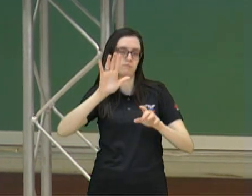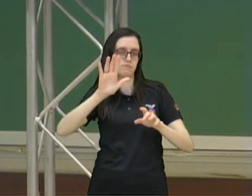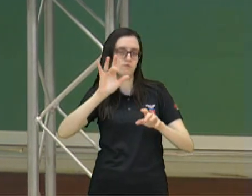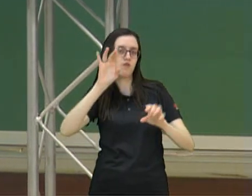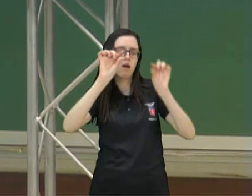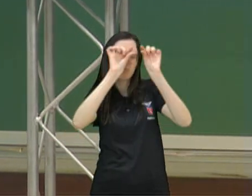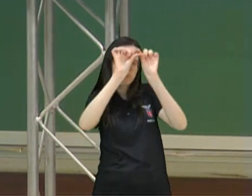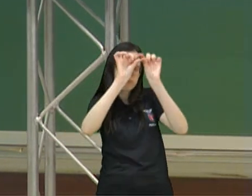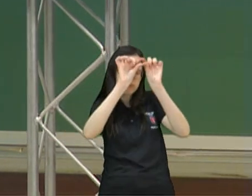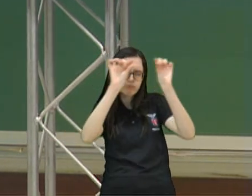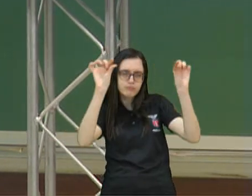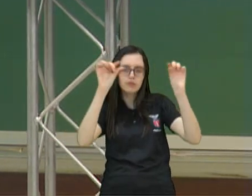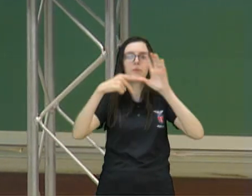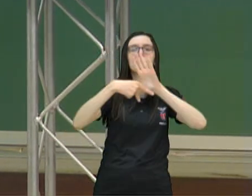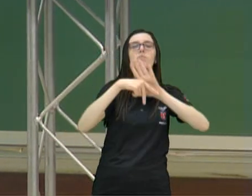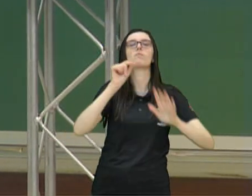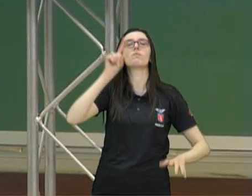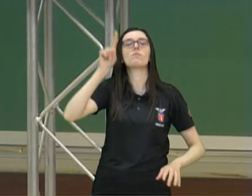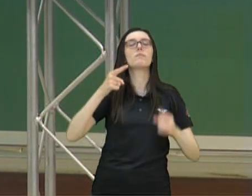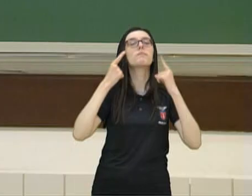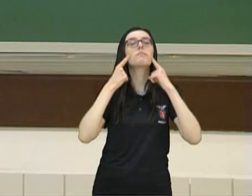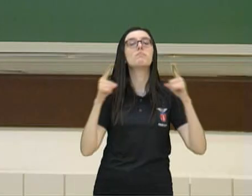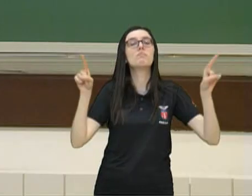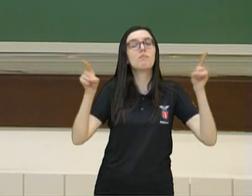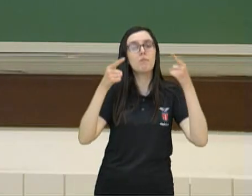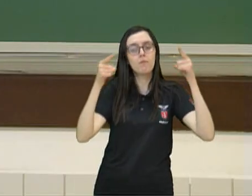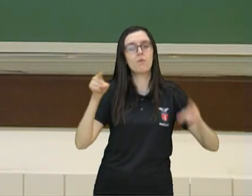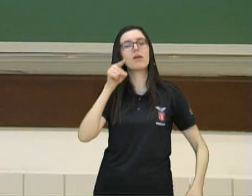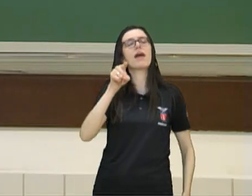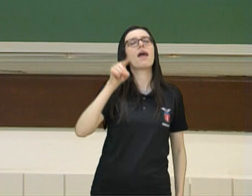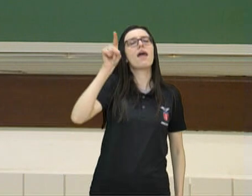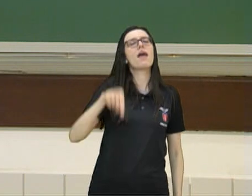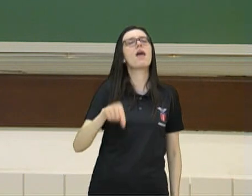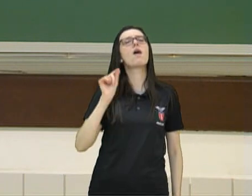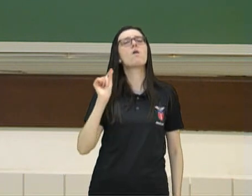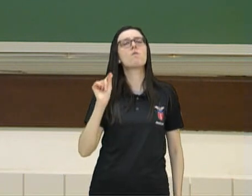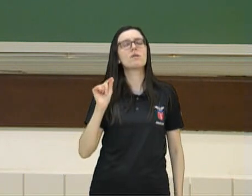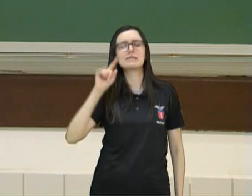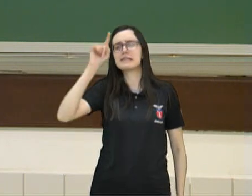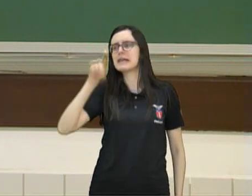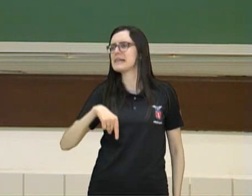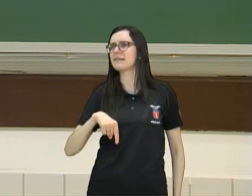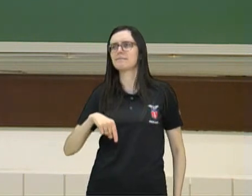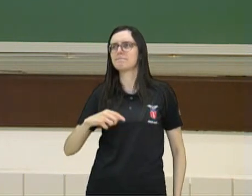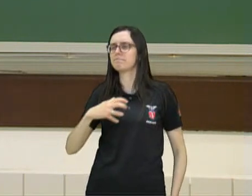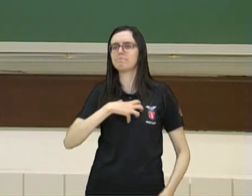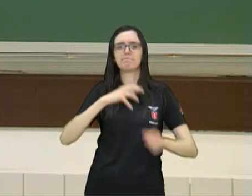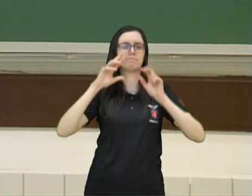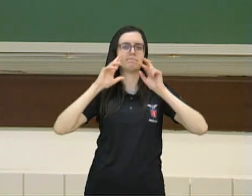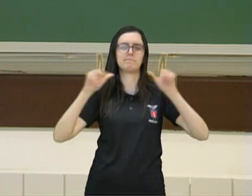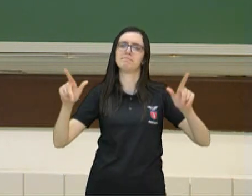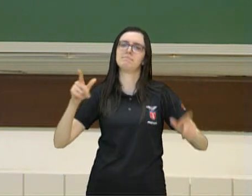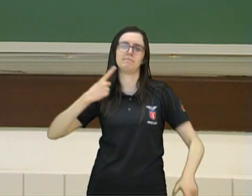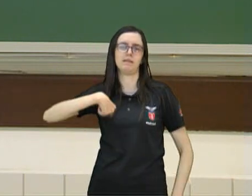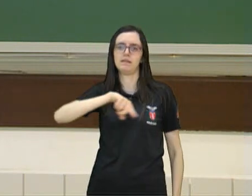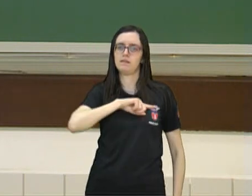é só um trechinho, de uma letra de música que ela é muito diferente do que nós